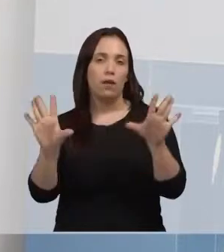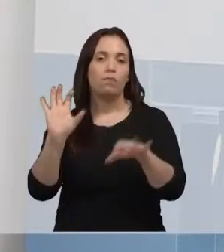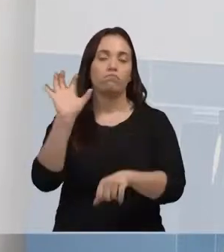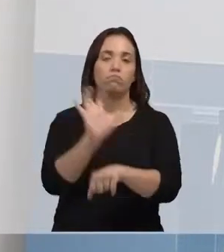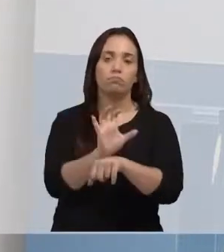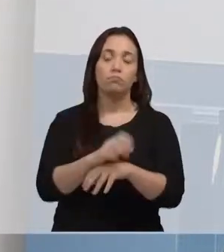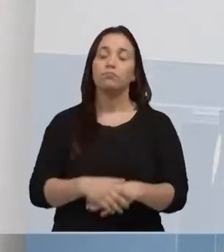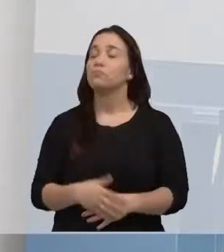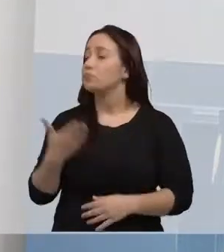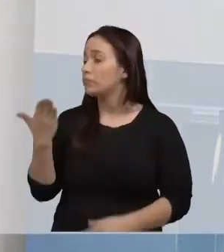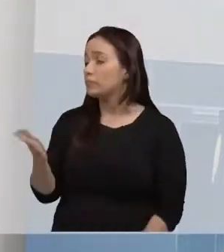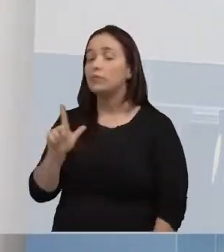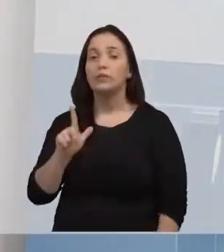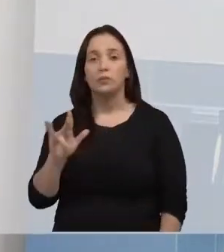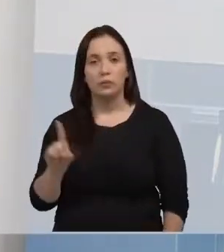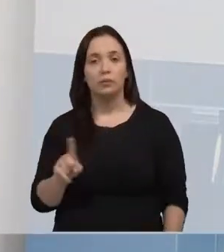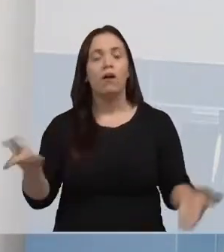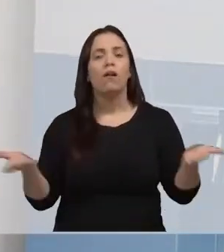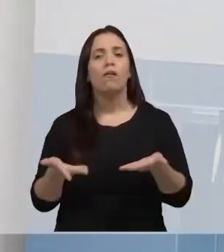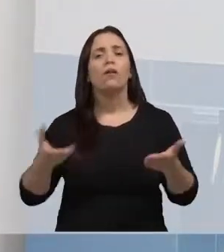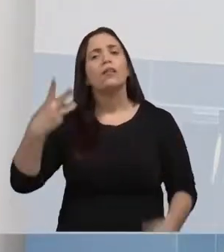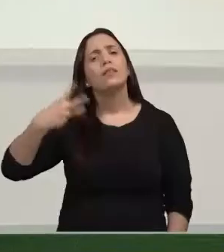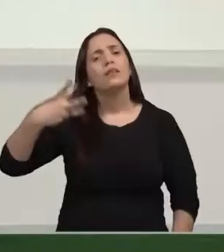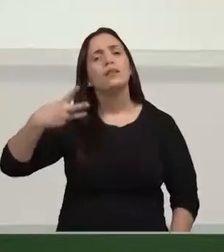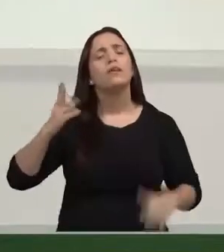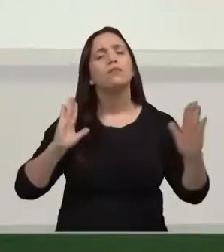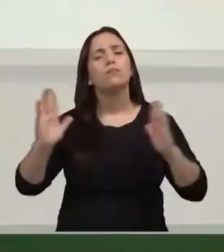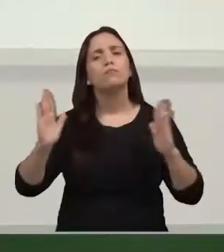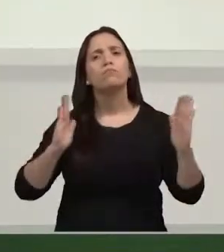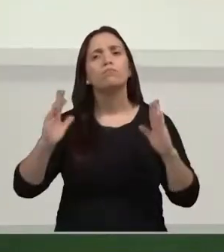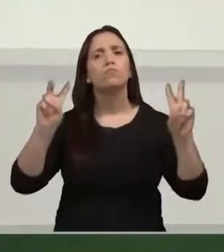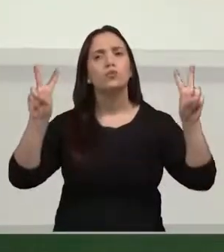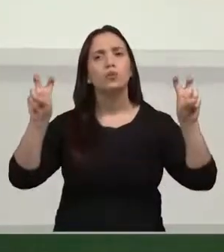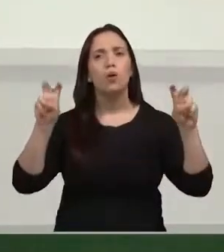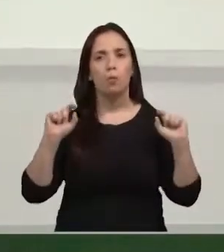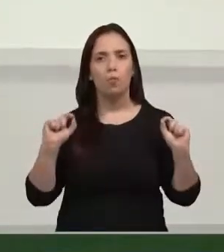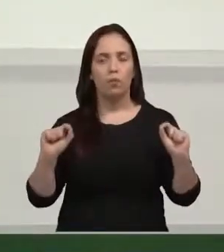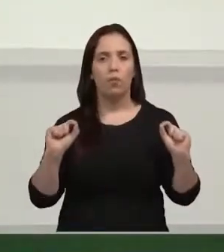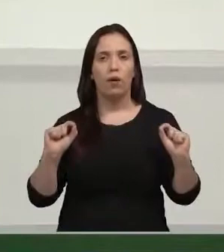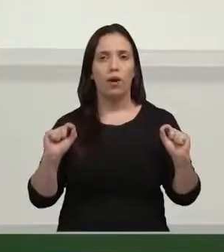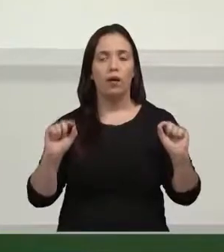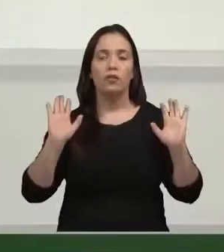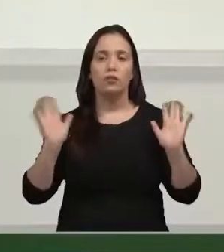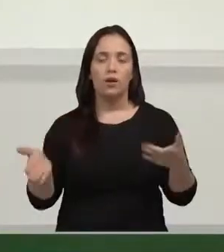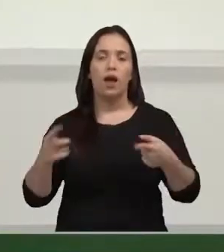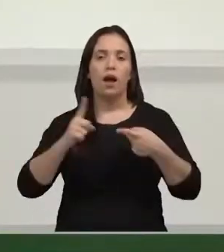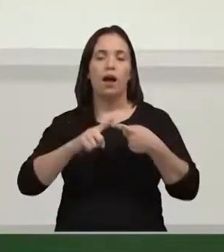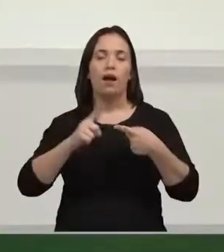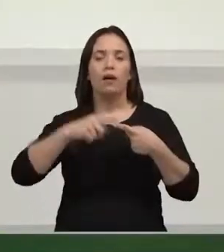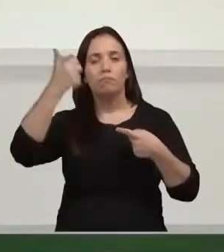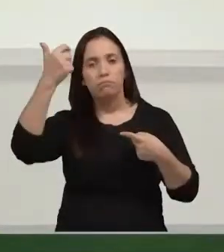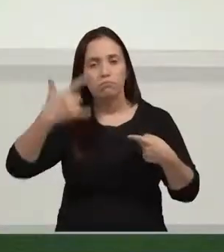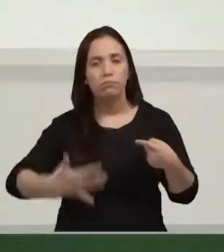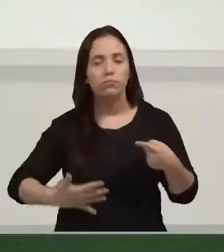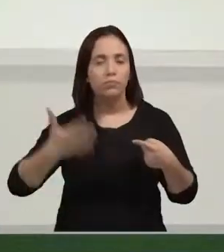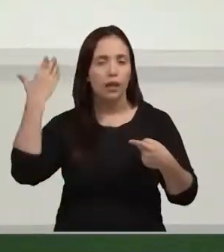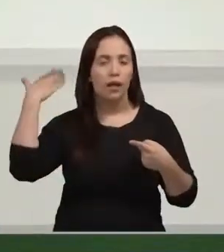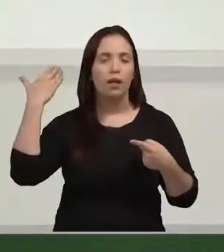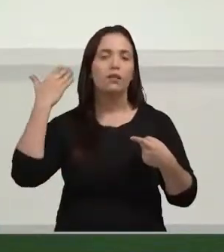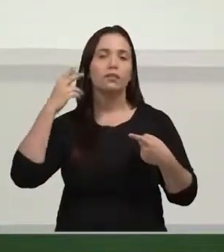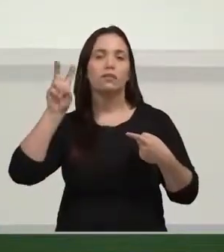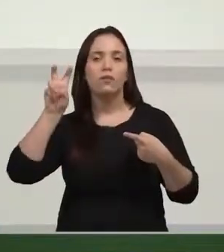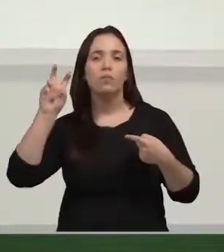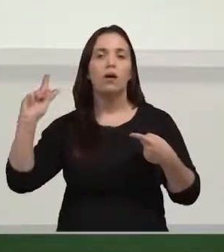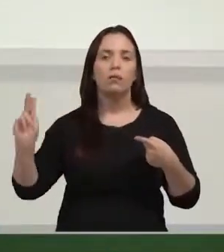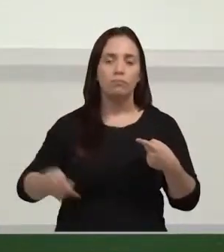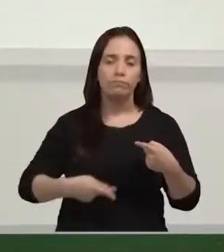e digital. Luiz, eu deixei o terceiro bloco agora para a gente entrar mais especificamente, a gente falou do desgaste do